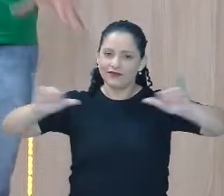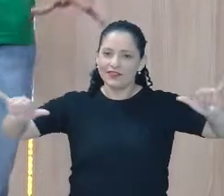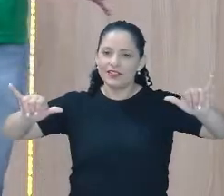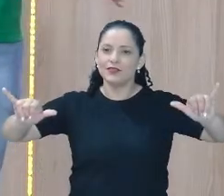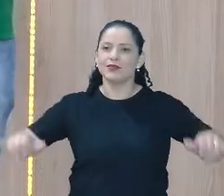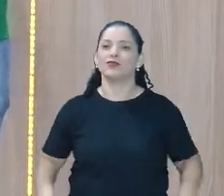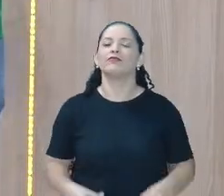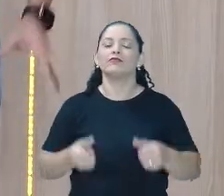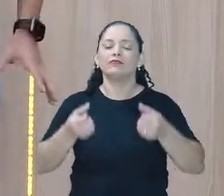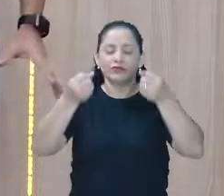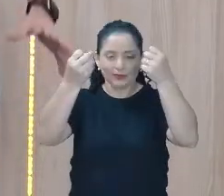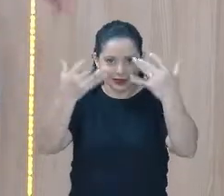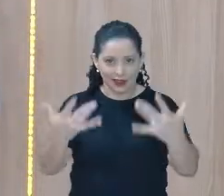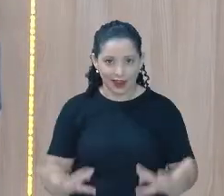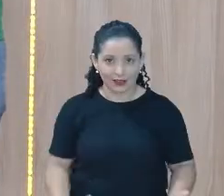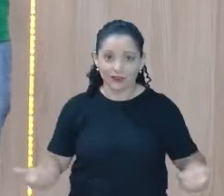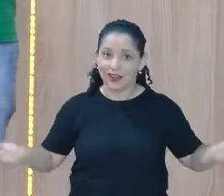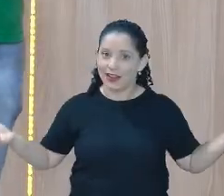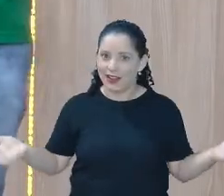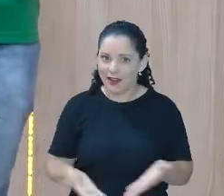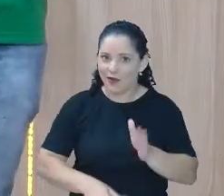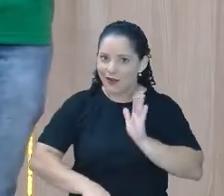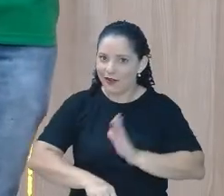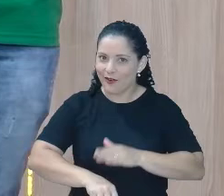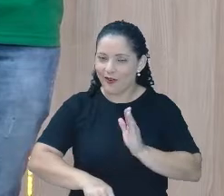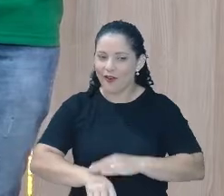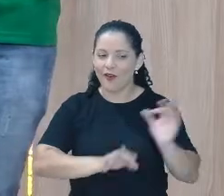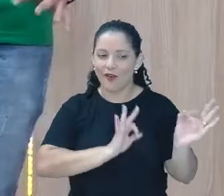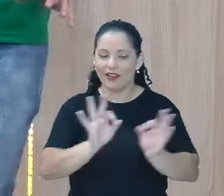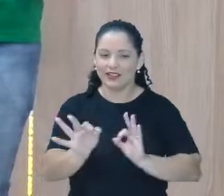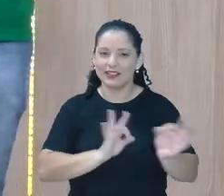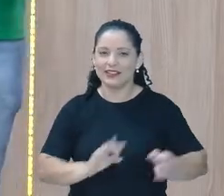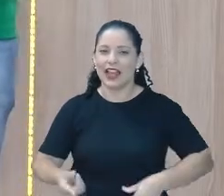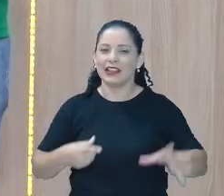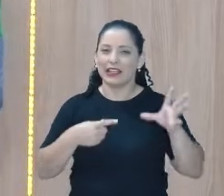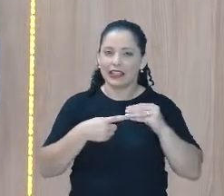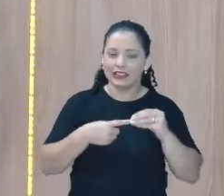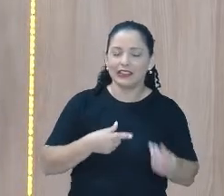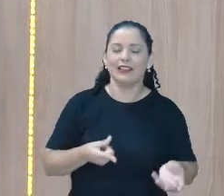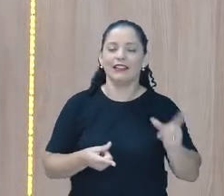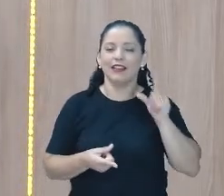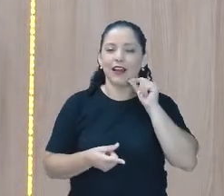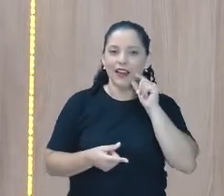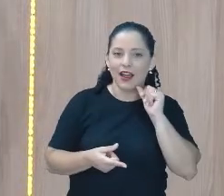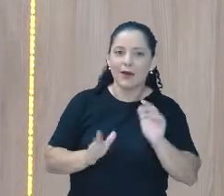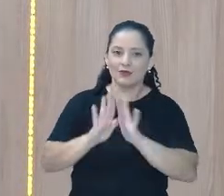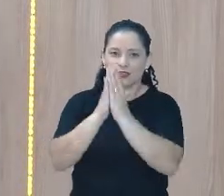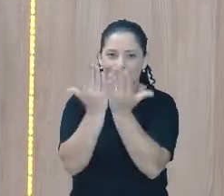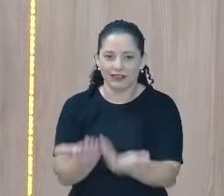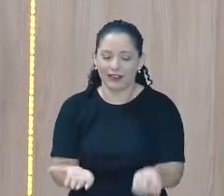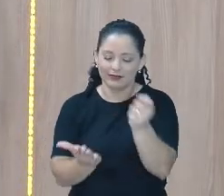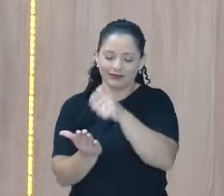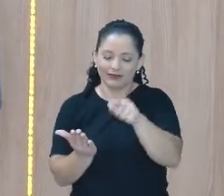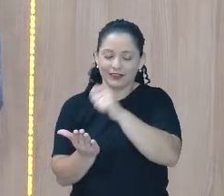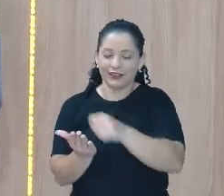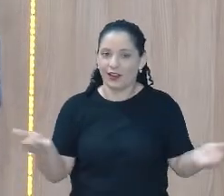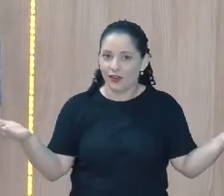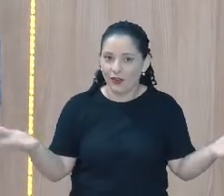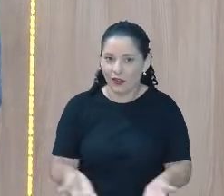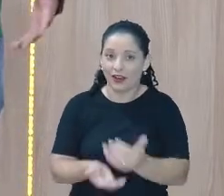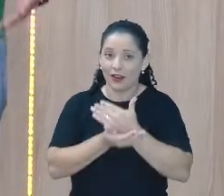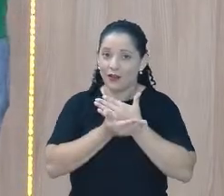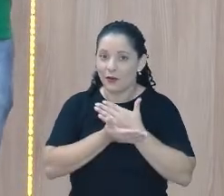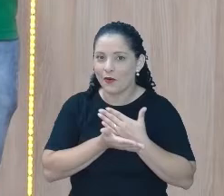aí informados. Então pegue seu caderno, pegue sua caneta aí, seu lápis, que agora nós vamos começar